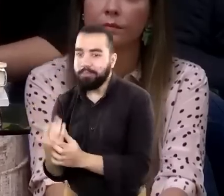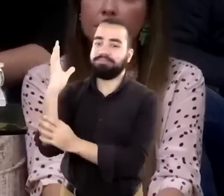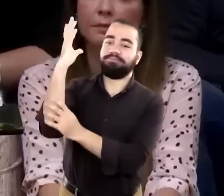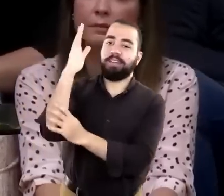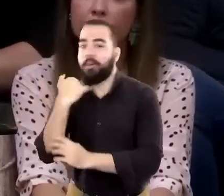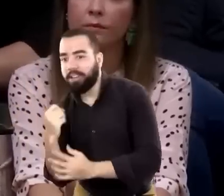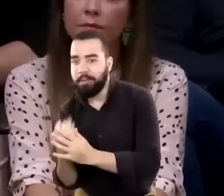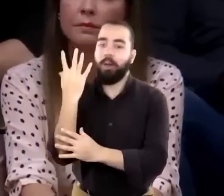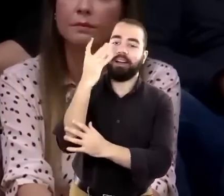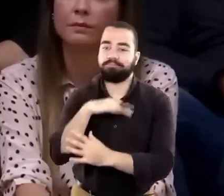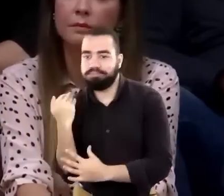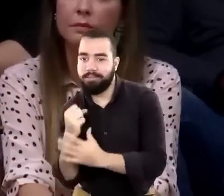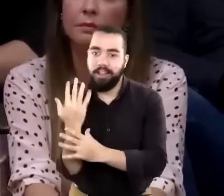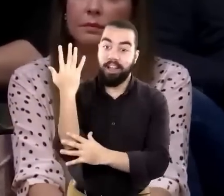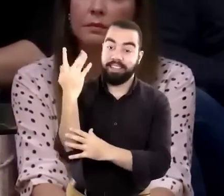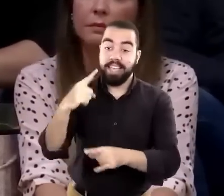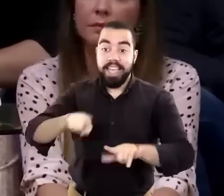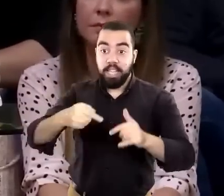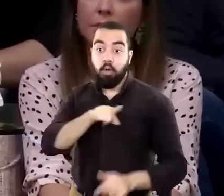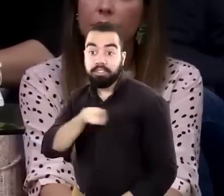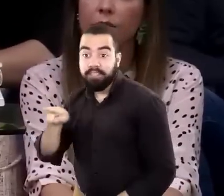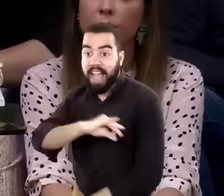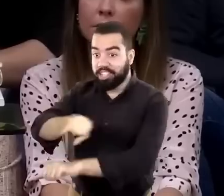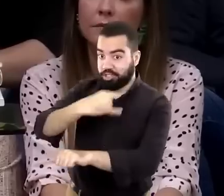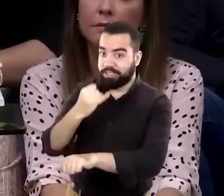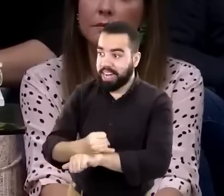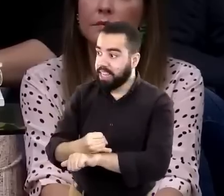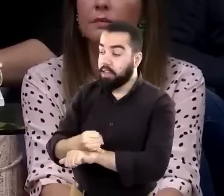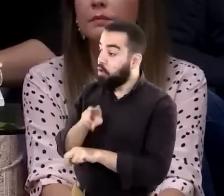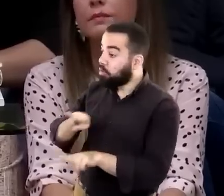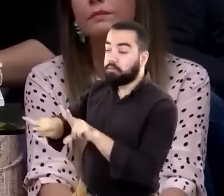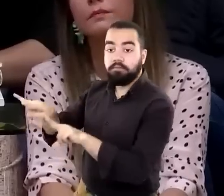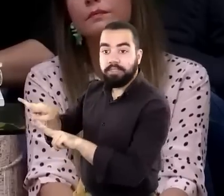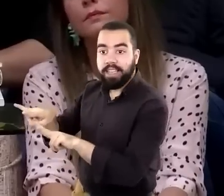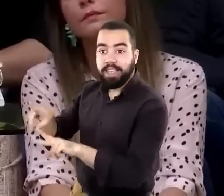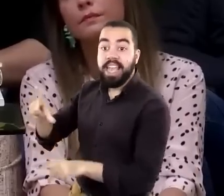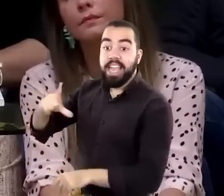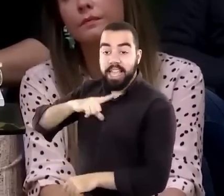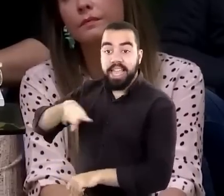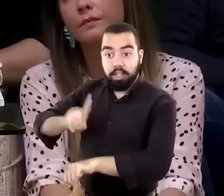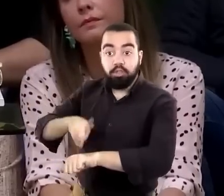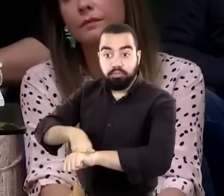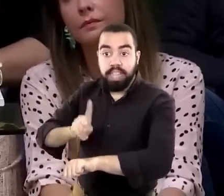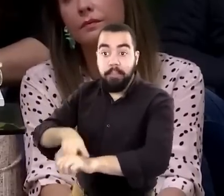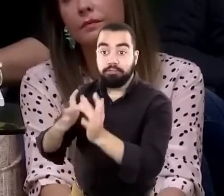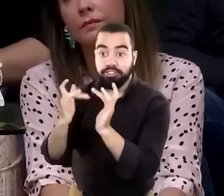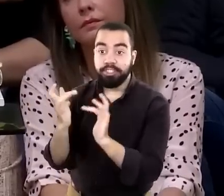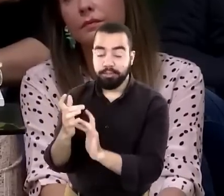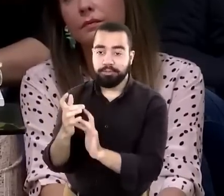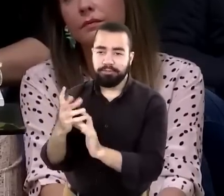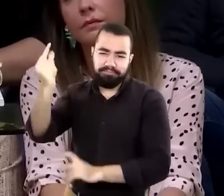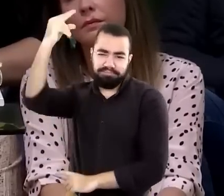do Getsêmani, você vê algumas oliveiras que os estudiosos dizem que recuam ao tempo de